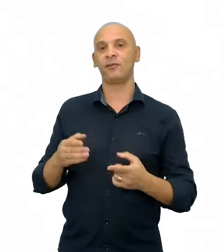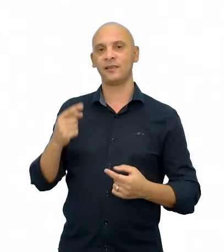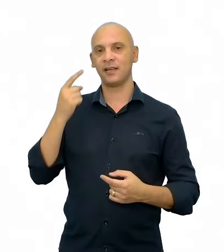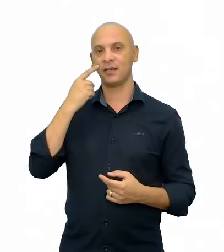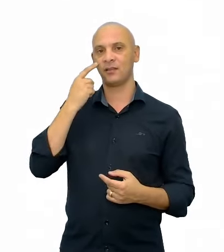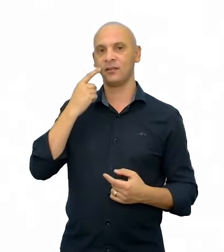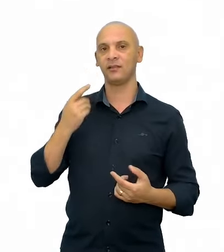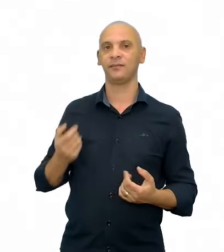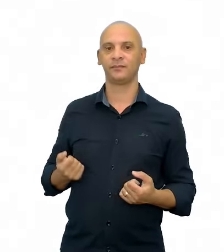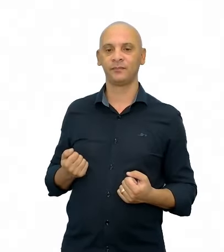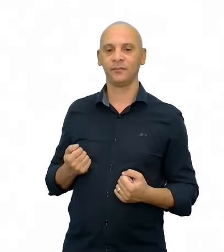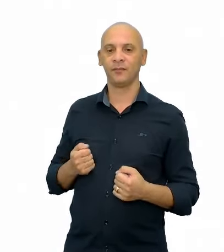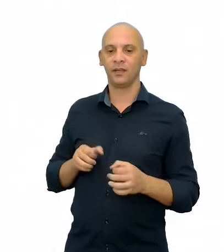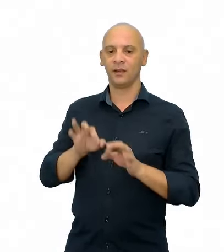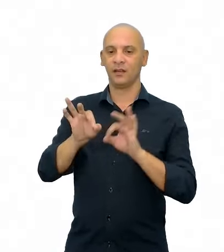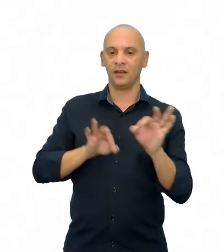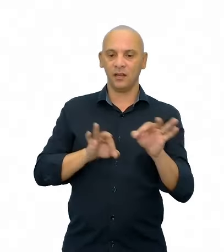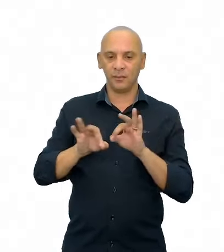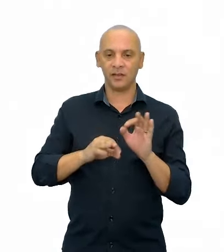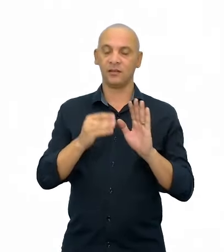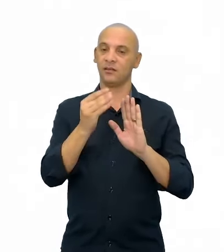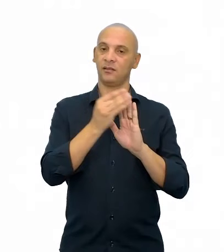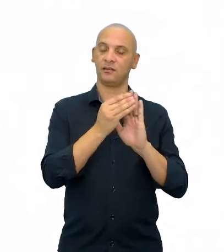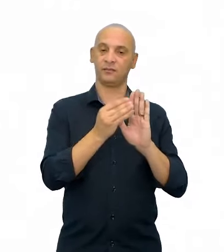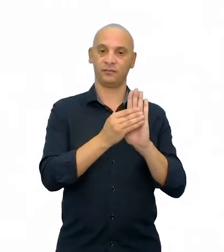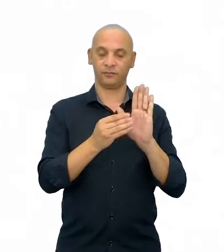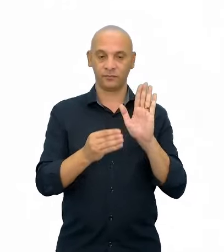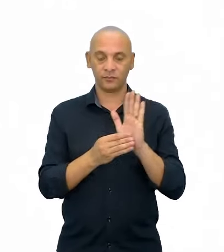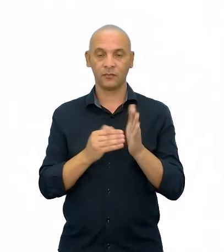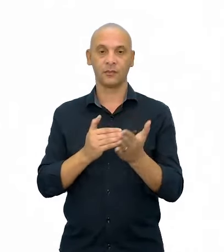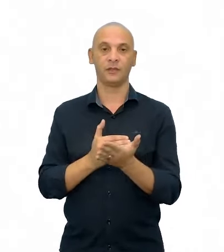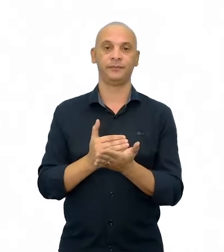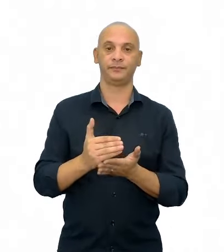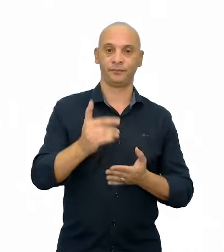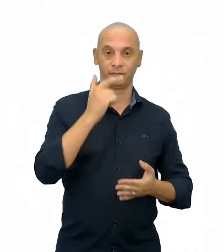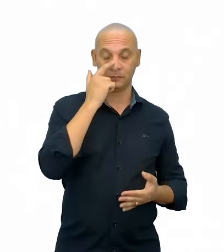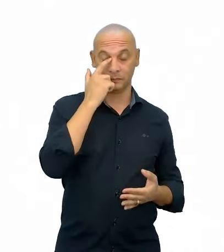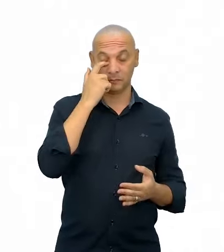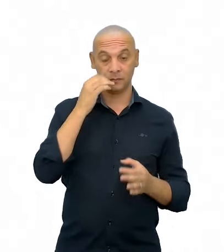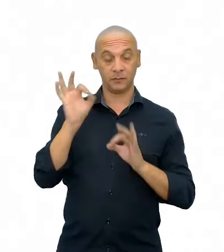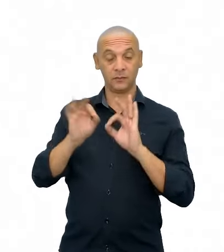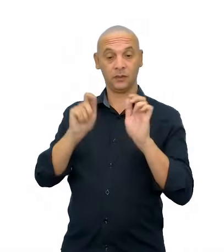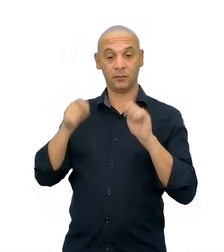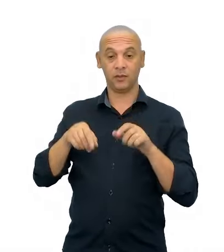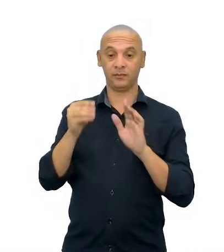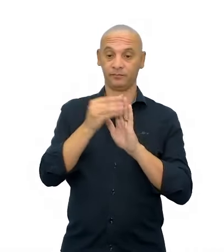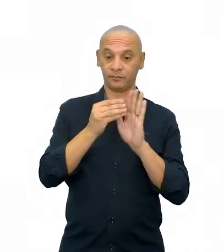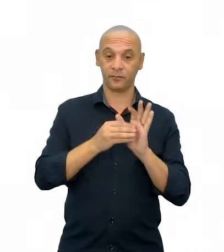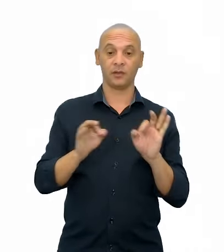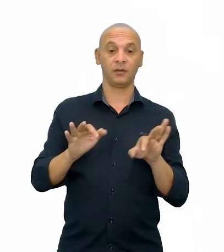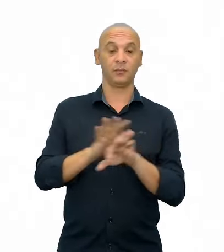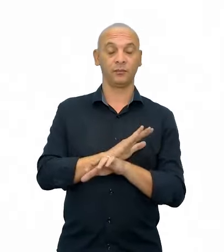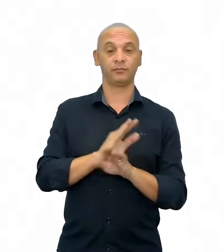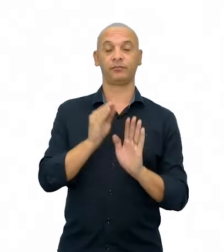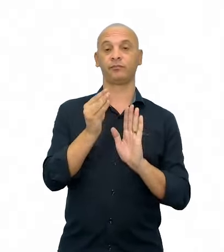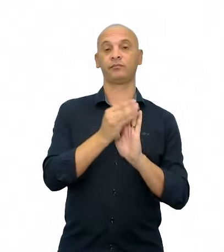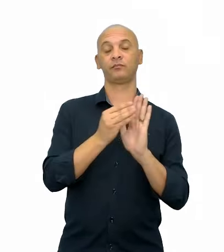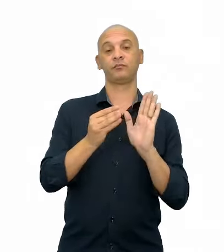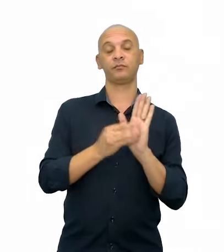necessário, mais elementos ao planejamento iniciado e, por fim, se possível,